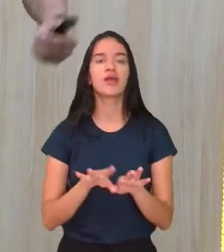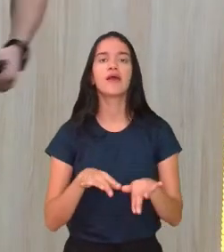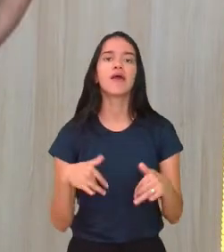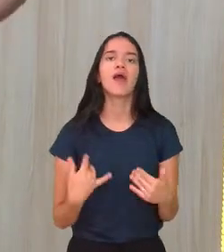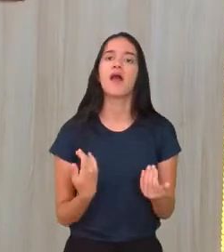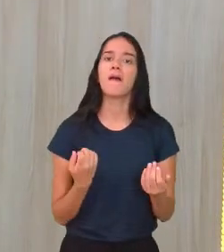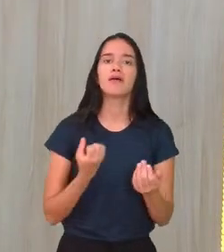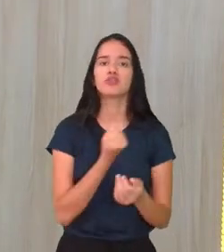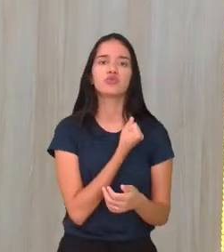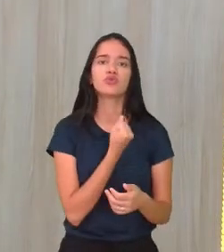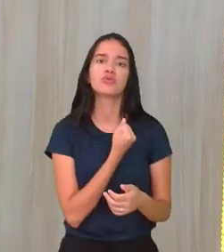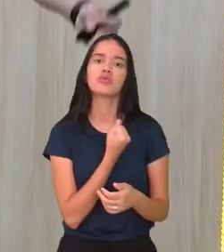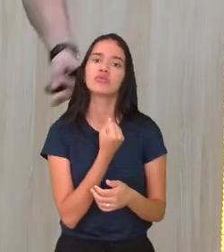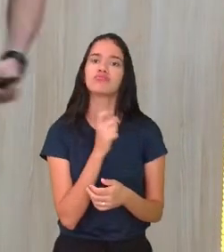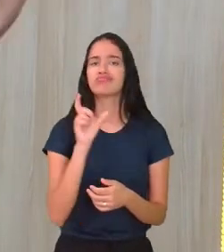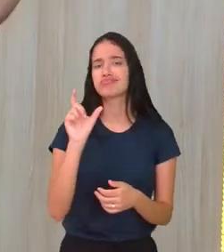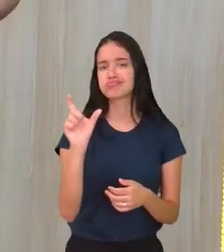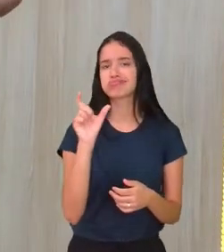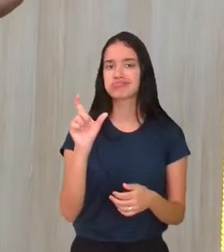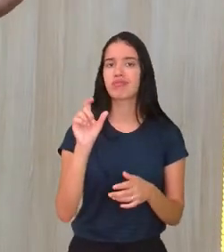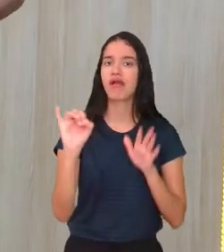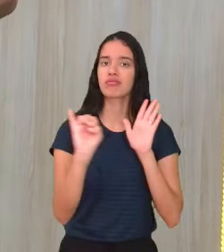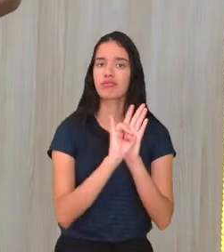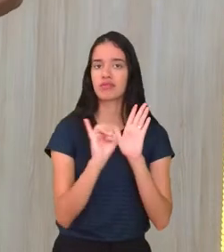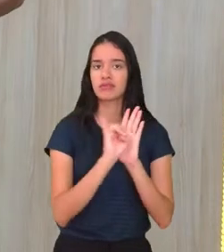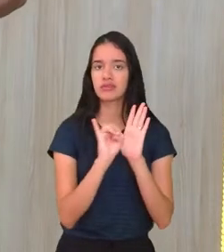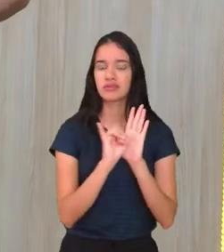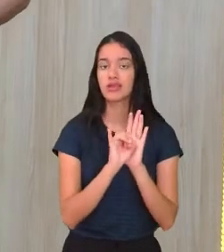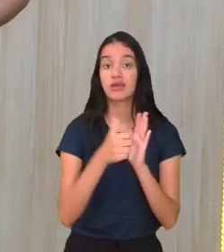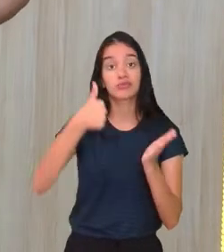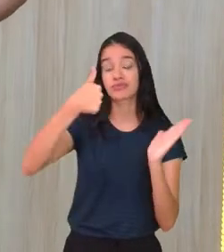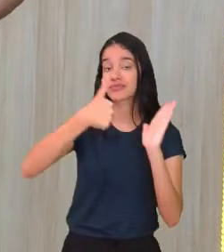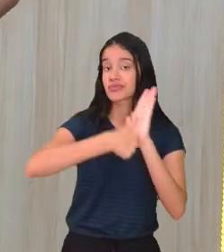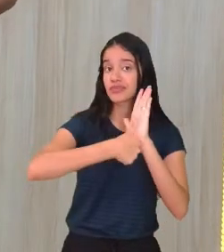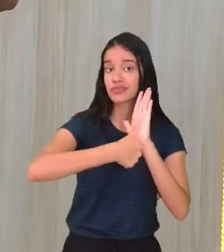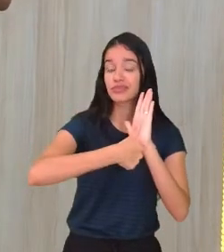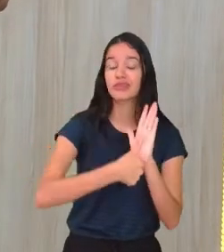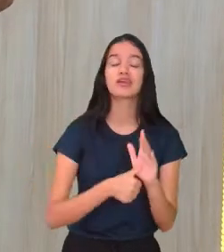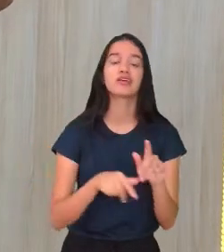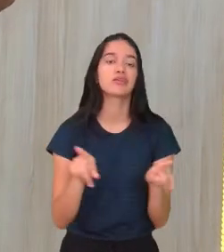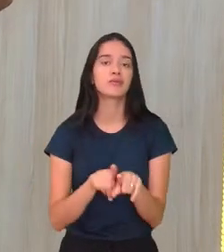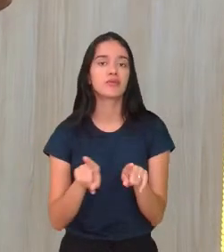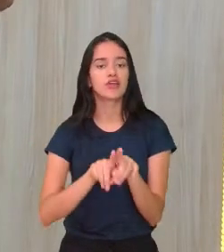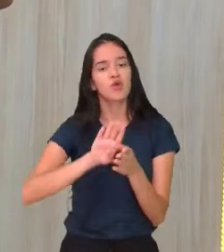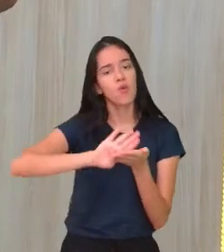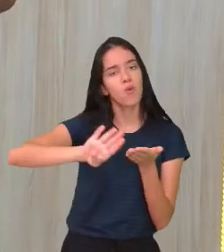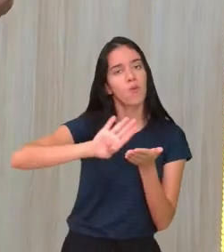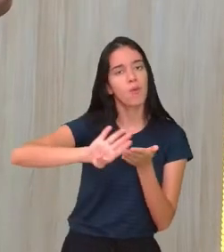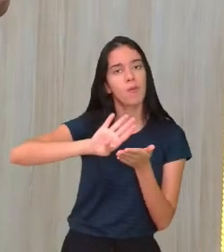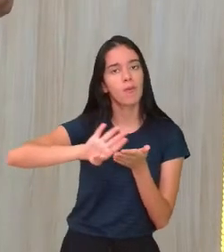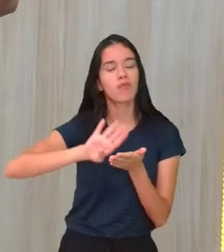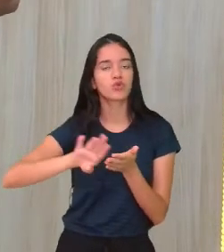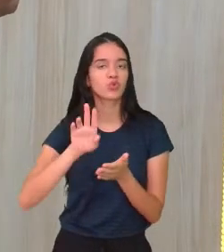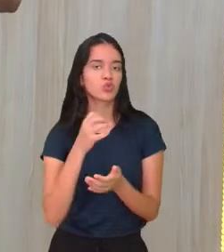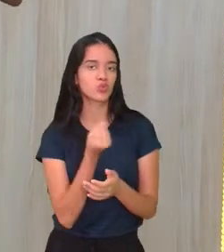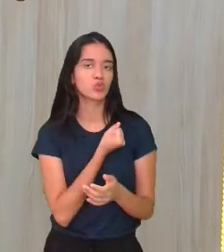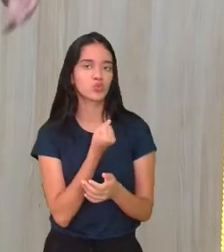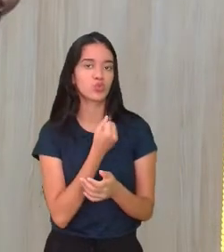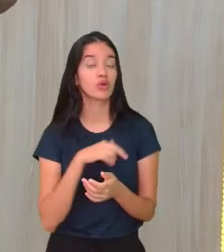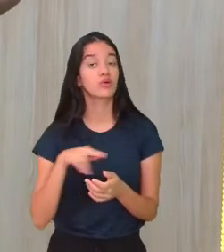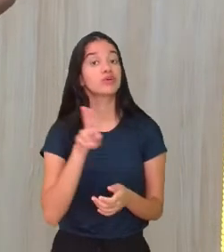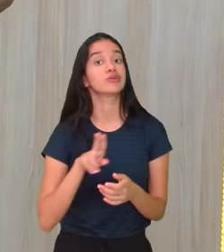possíveis aí de carteira de identidade, de um número da sua conta. Por isso que eles utilizam aí